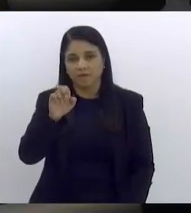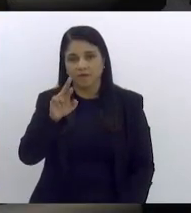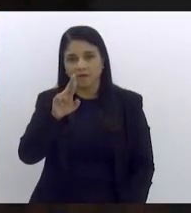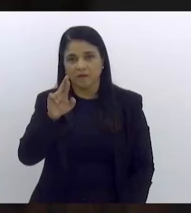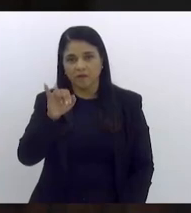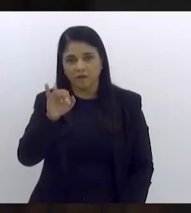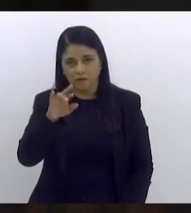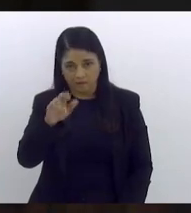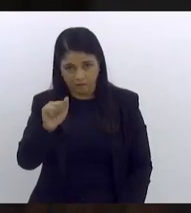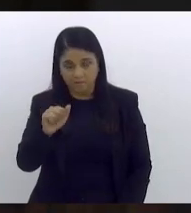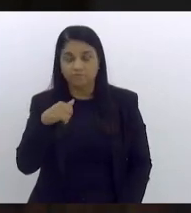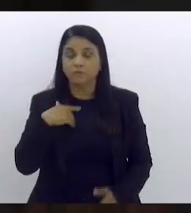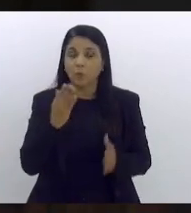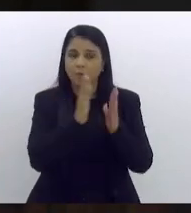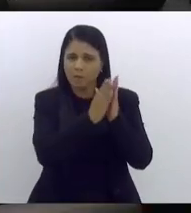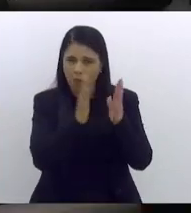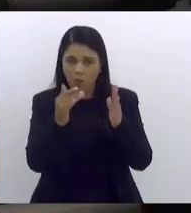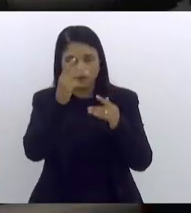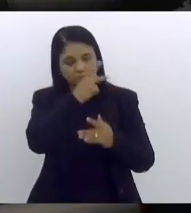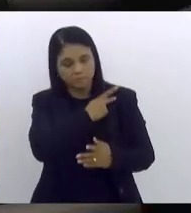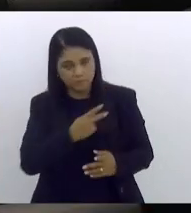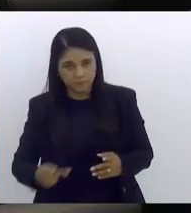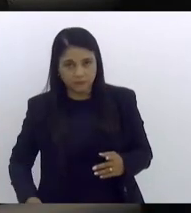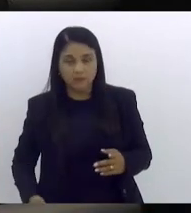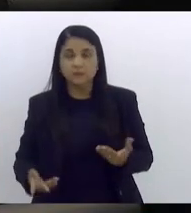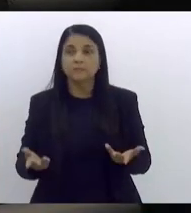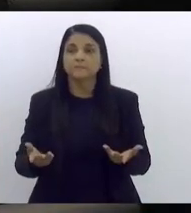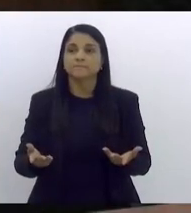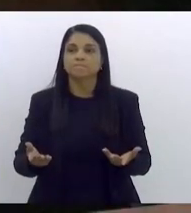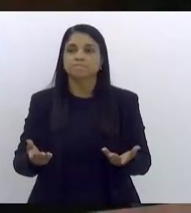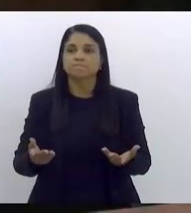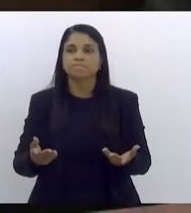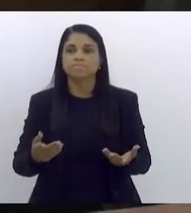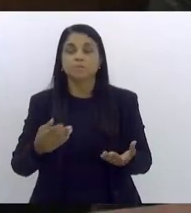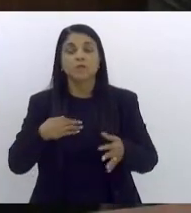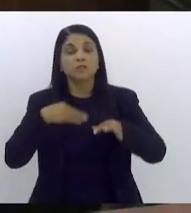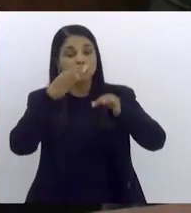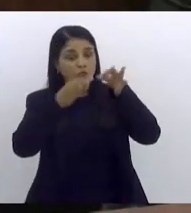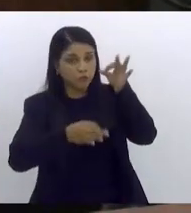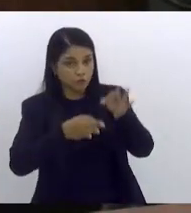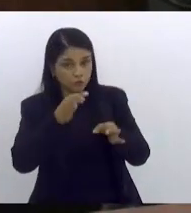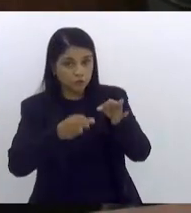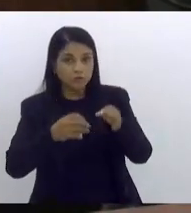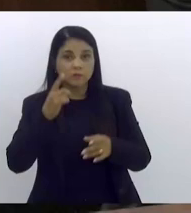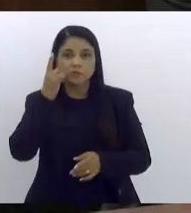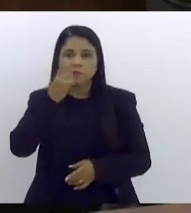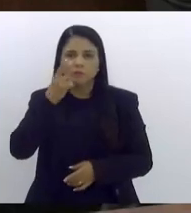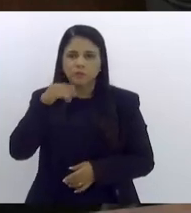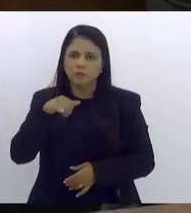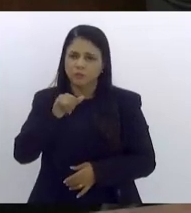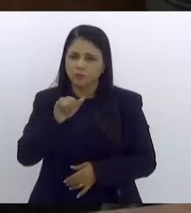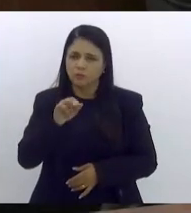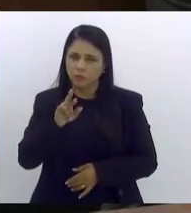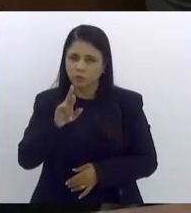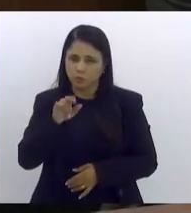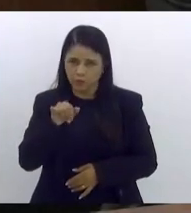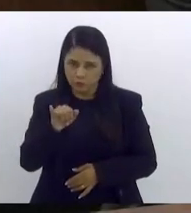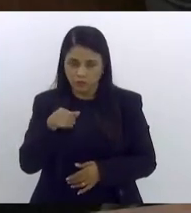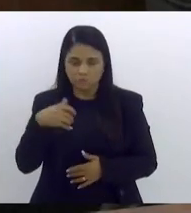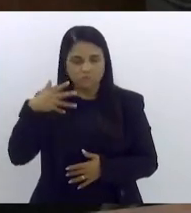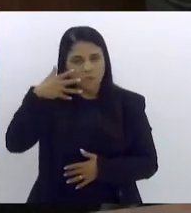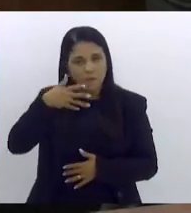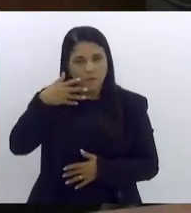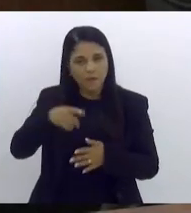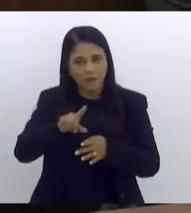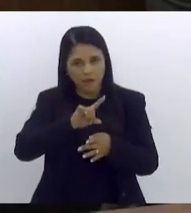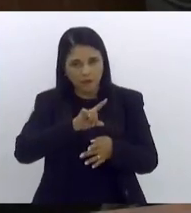Presidente, só um pela ordem rapidamente, para fazer... Pois não, deputado. Uma questão de justiça aqui com o deputado Yuri, que falou há pouco,